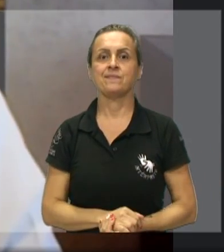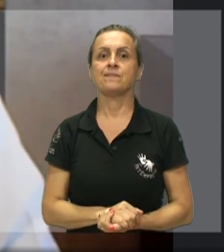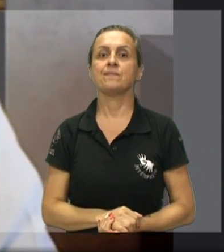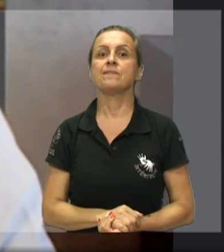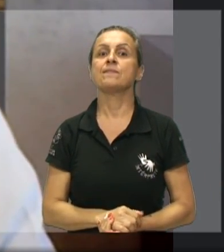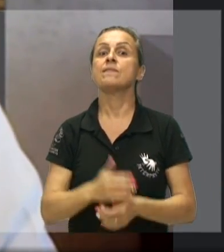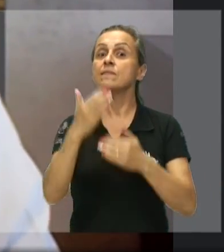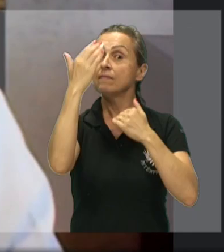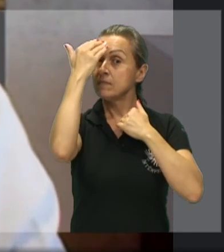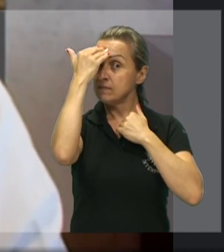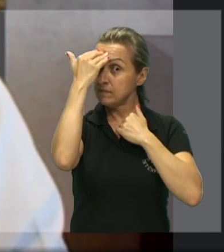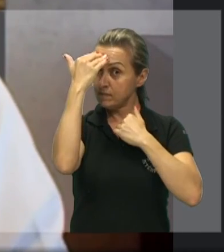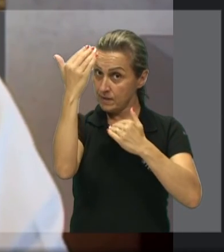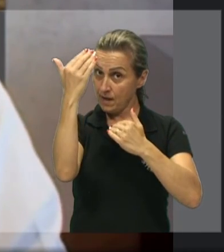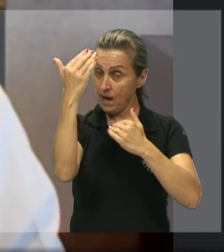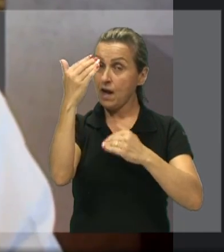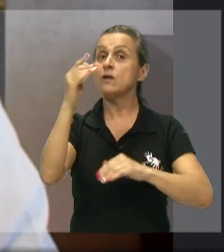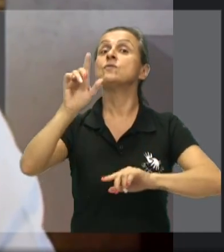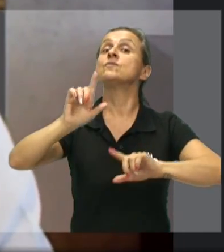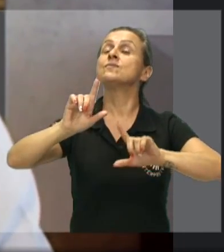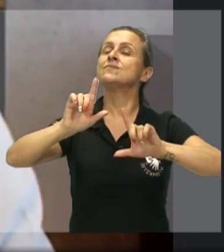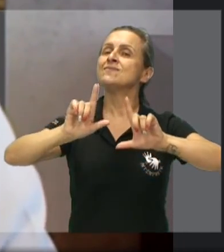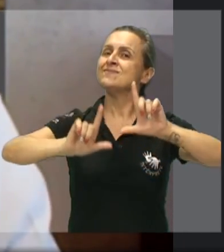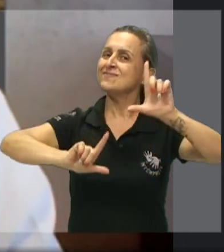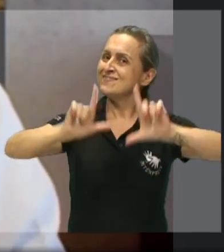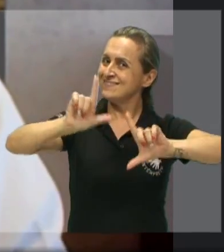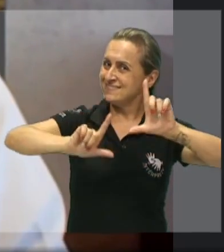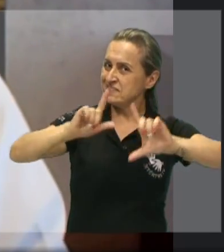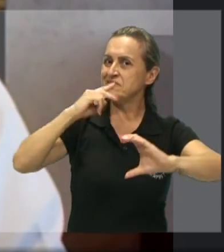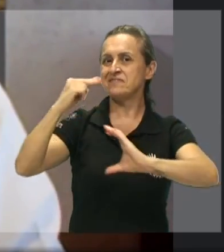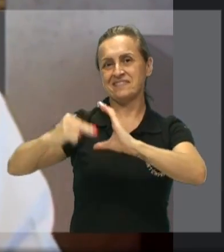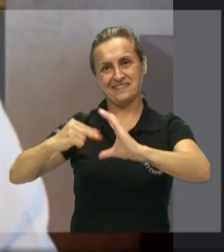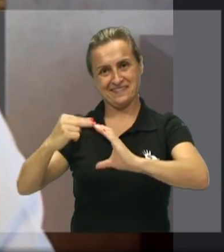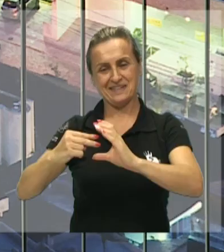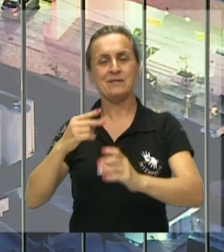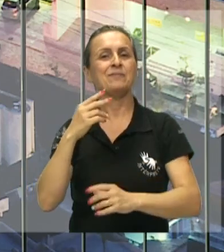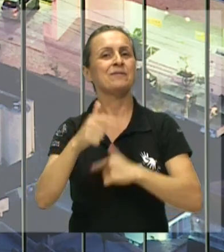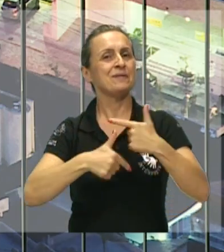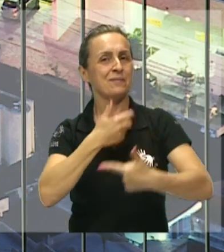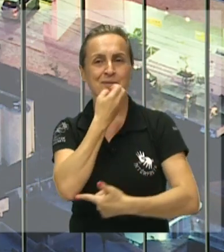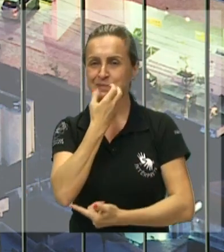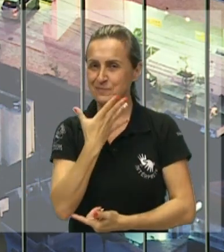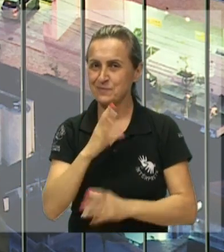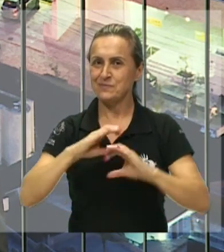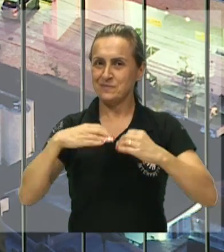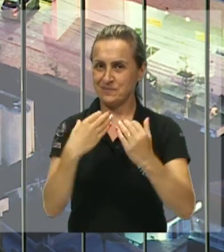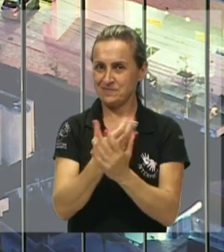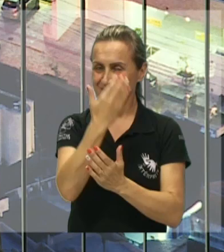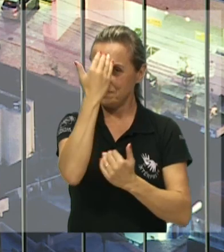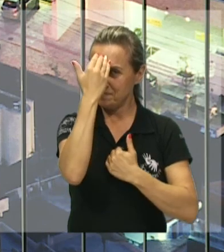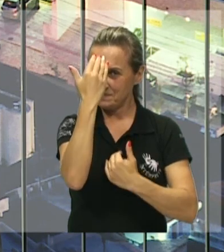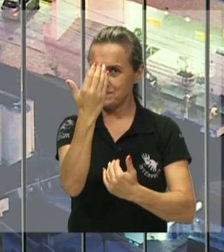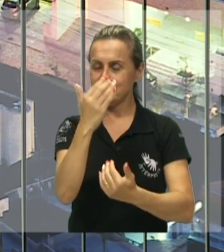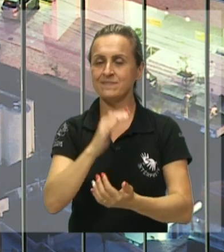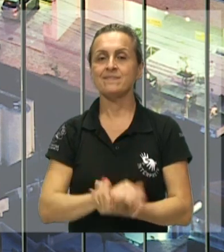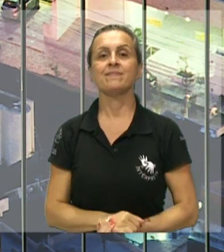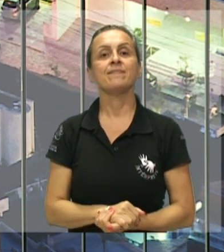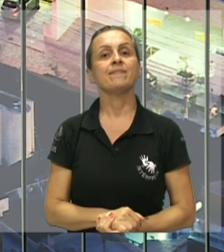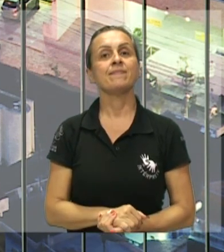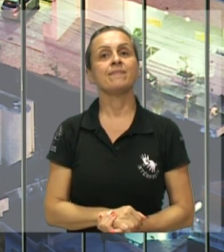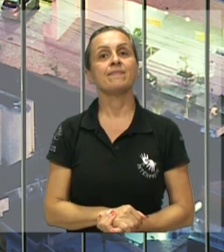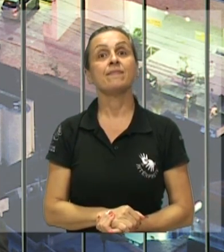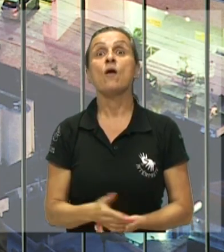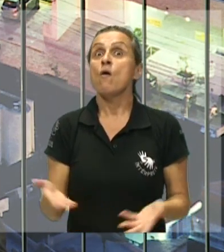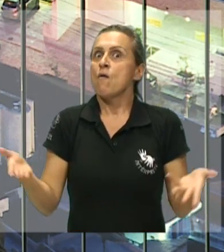muito obrigado. Agradecer à TV Câmara pelo excelente trabalho que presta à comunidade. Obrigado. Muito obrigado. Nós